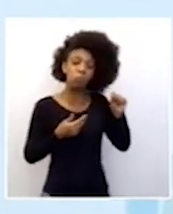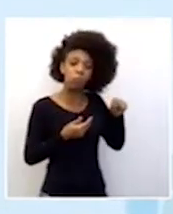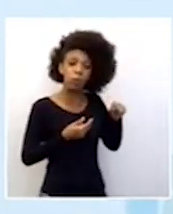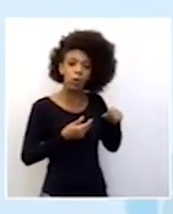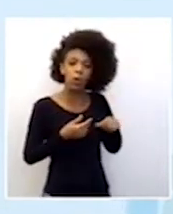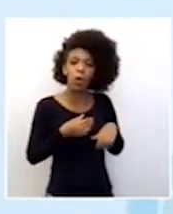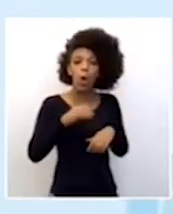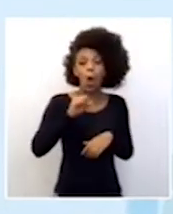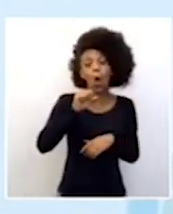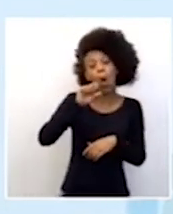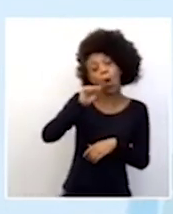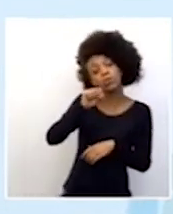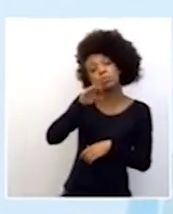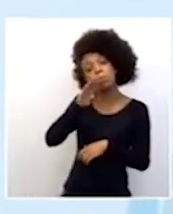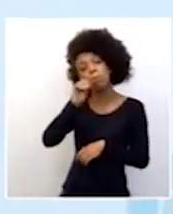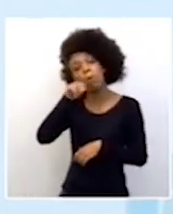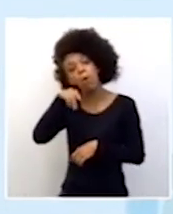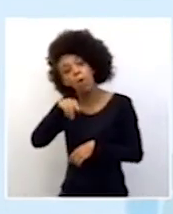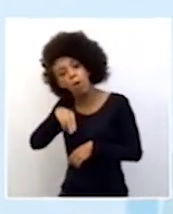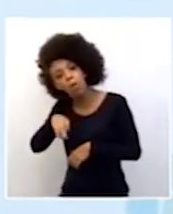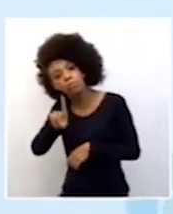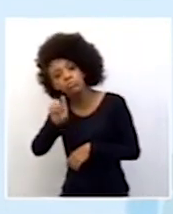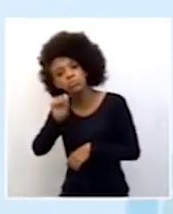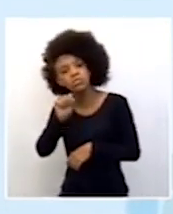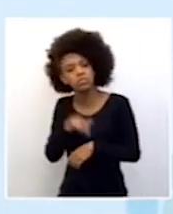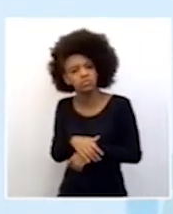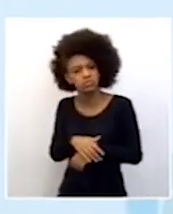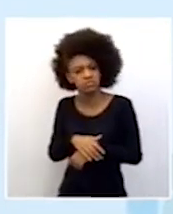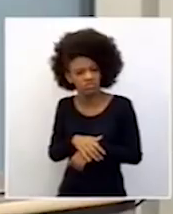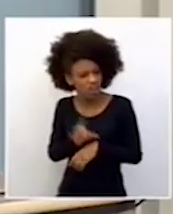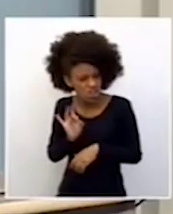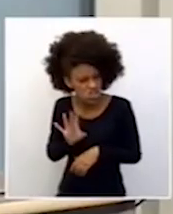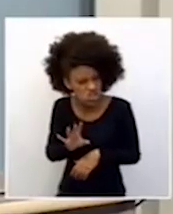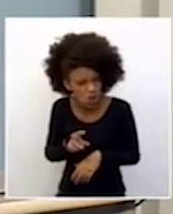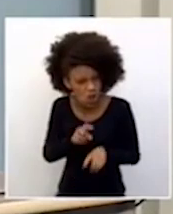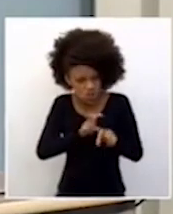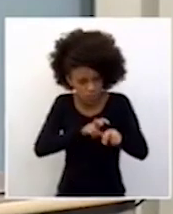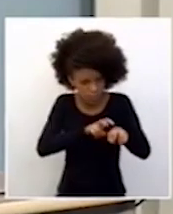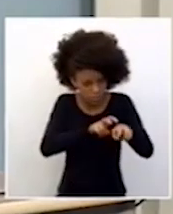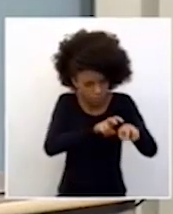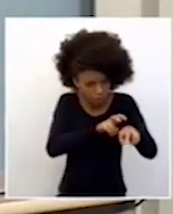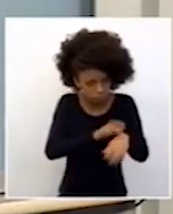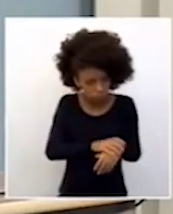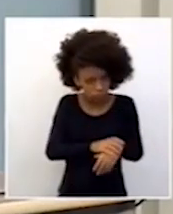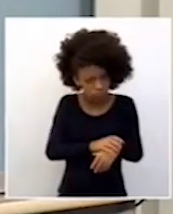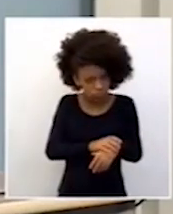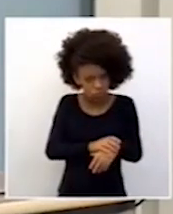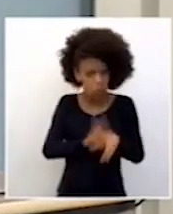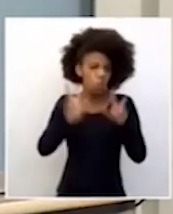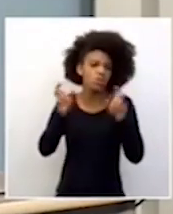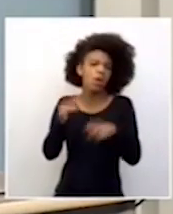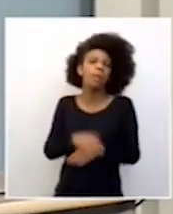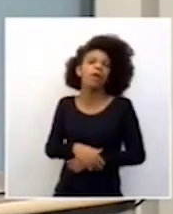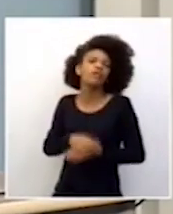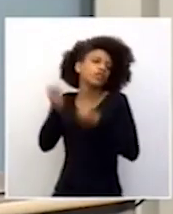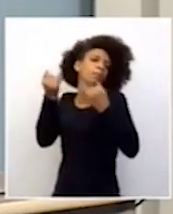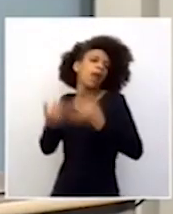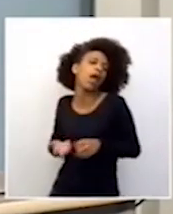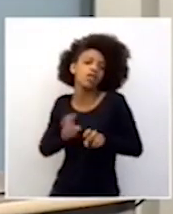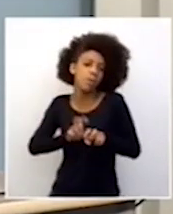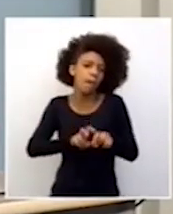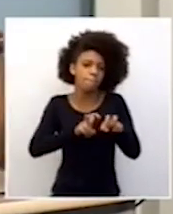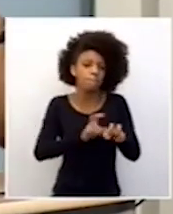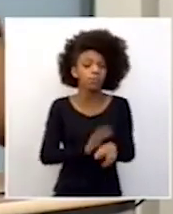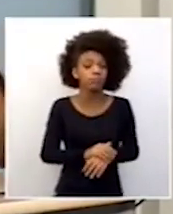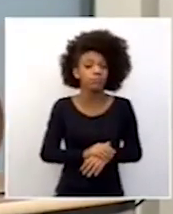bondes. Os bondes, ele falou só sobre os bondes. Será que o tema é vou falar sobre bonde? Eu preciso